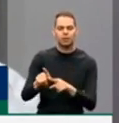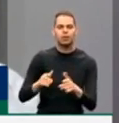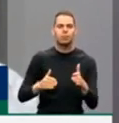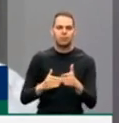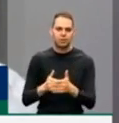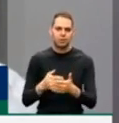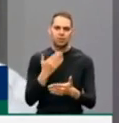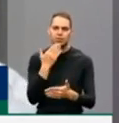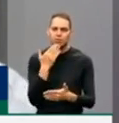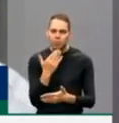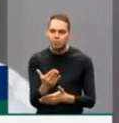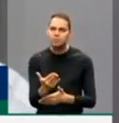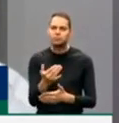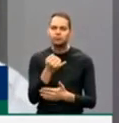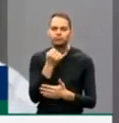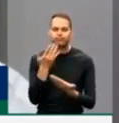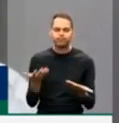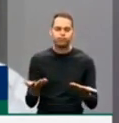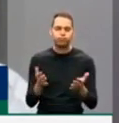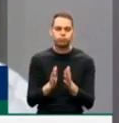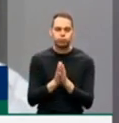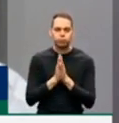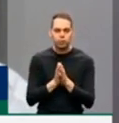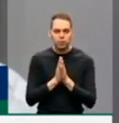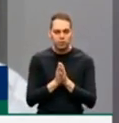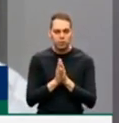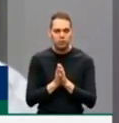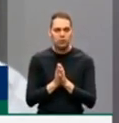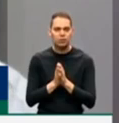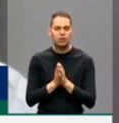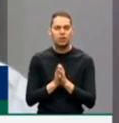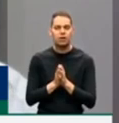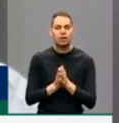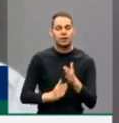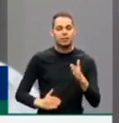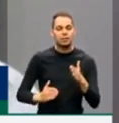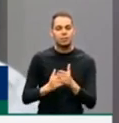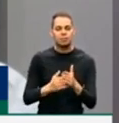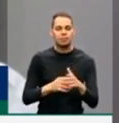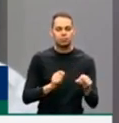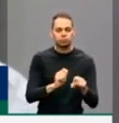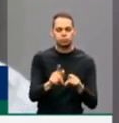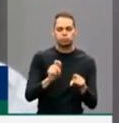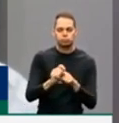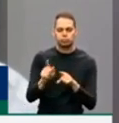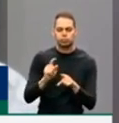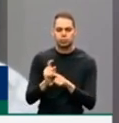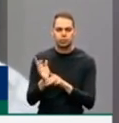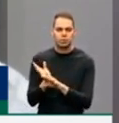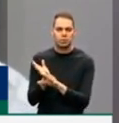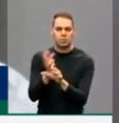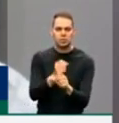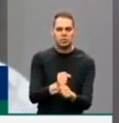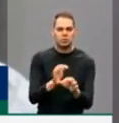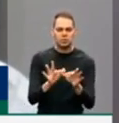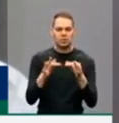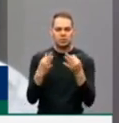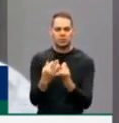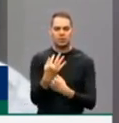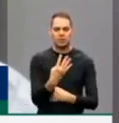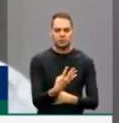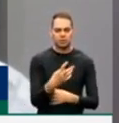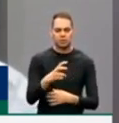dramático, presidenta, para que possam nos ajudar a impedir que haja um massacre. São 453 famílias